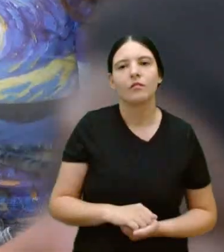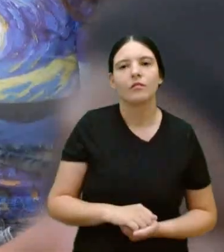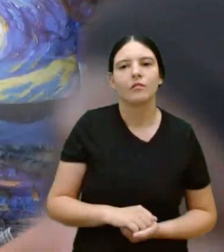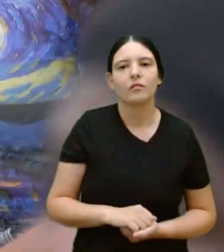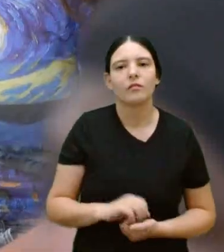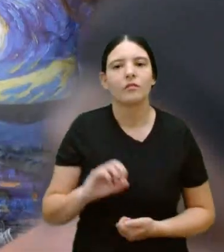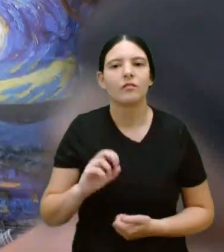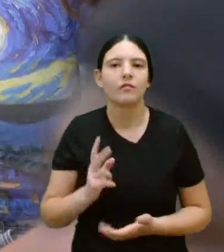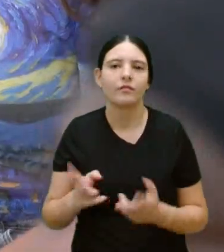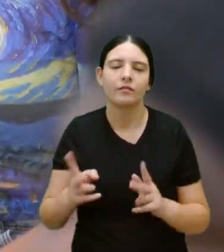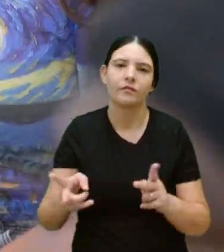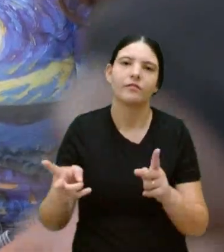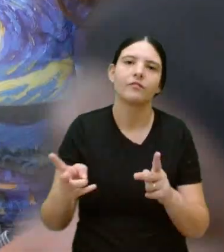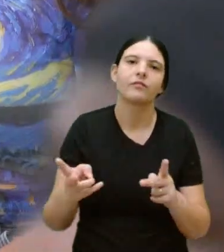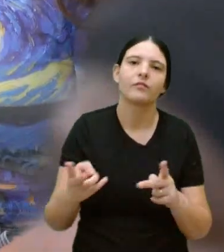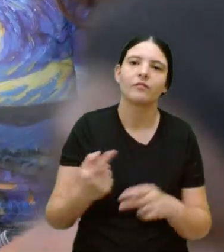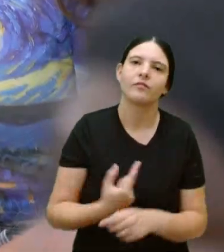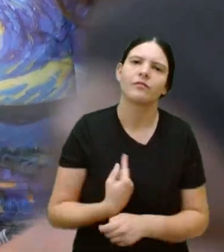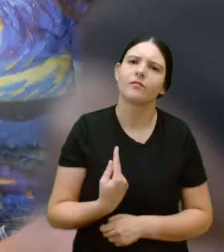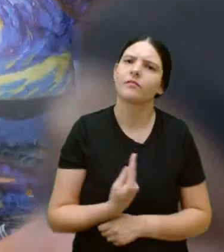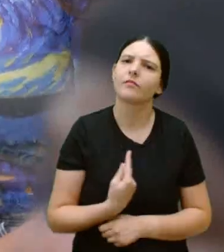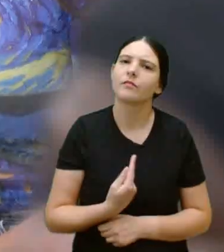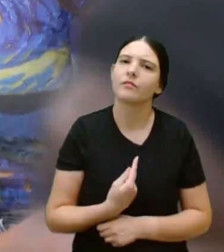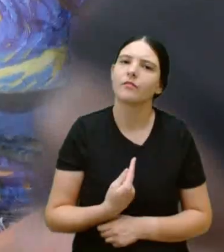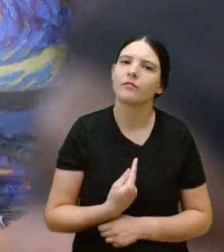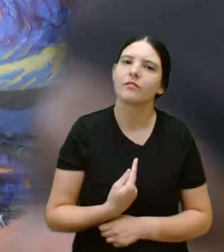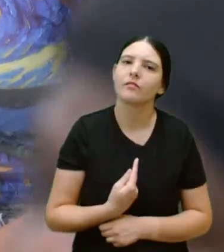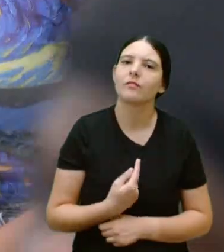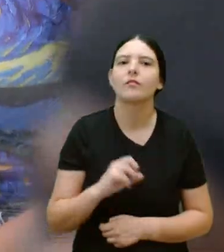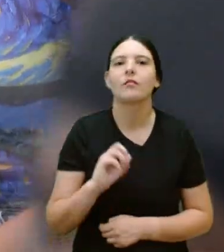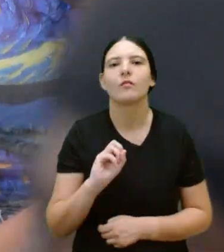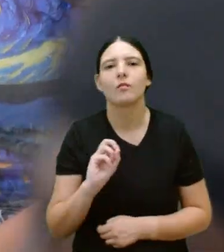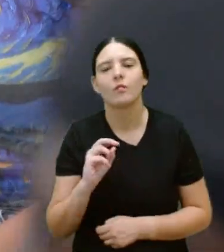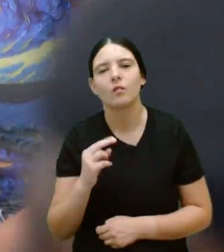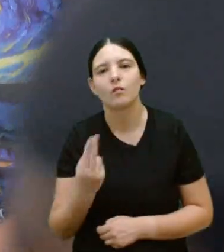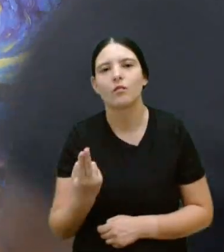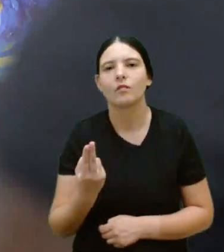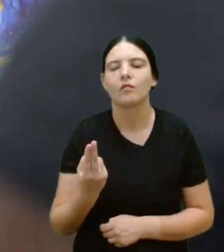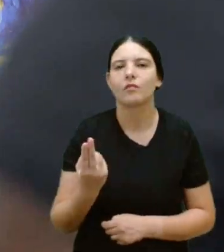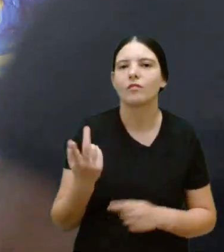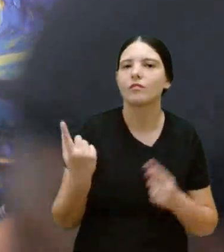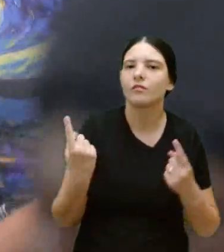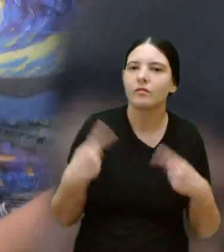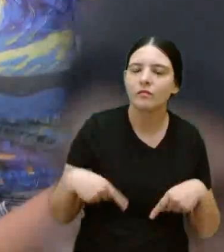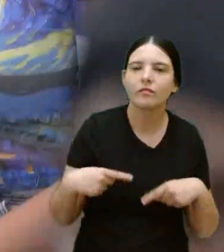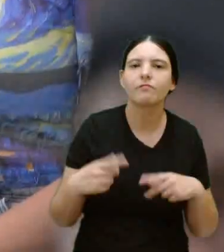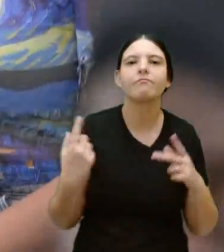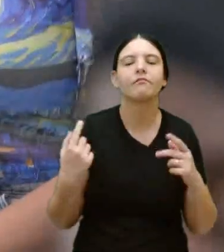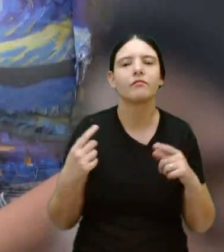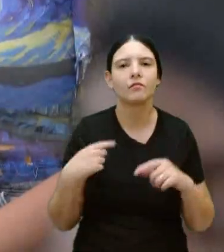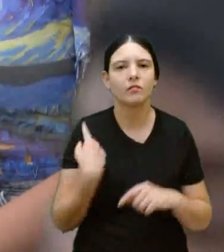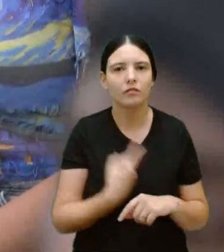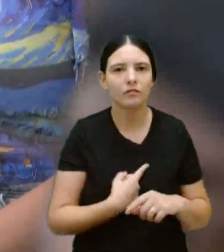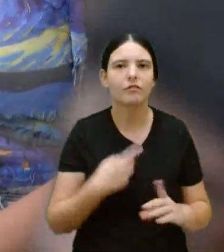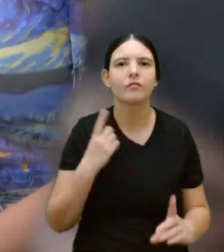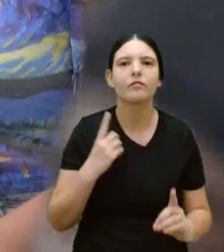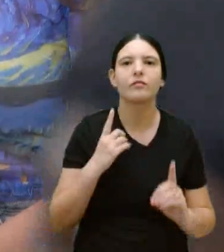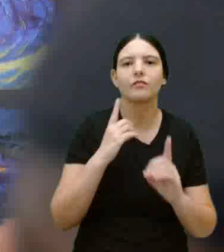nesse lugar da solidão? Ou é um desafio mesmo da gente se encontrar